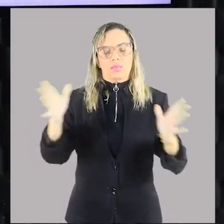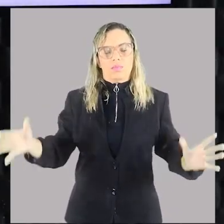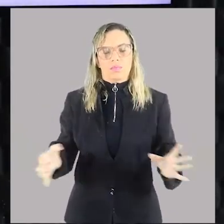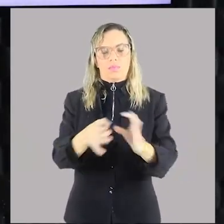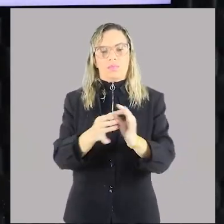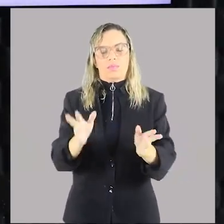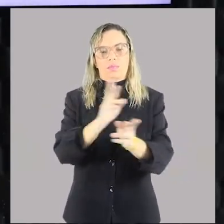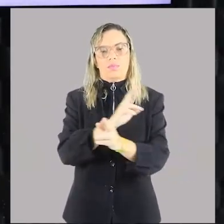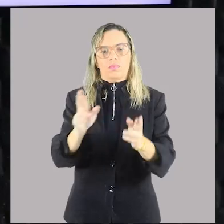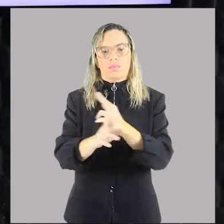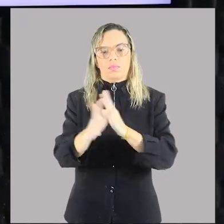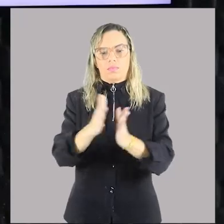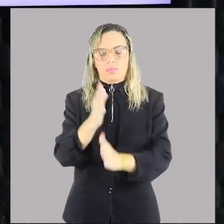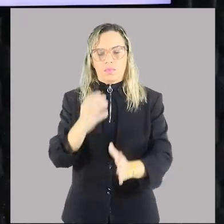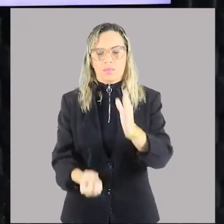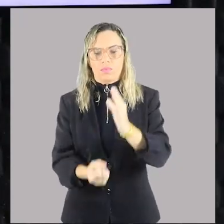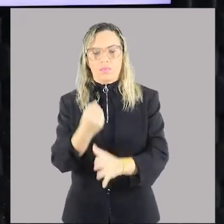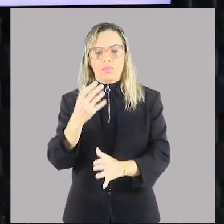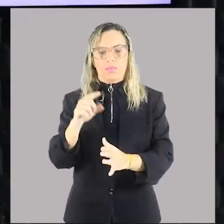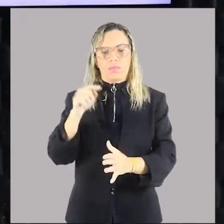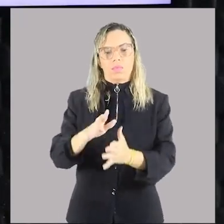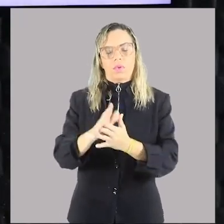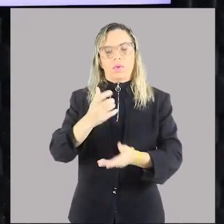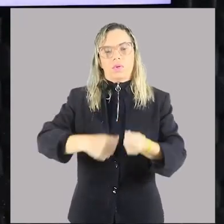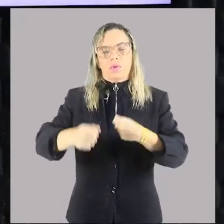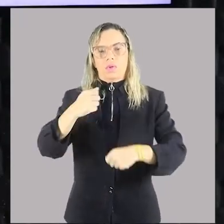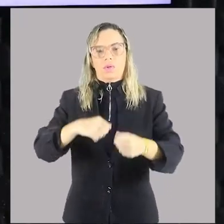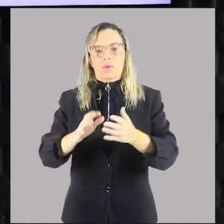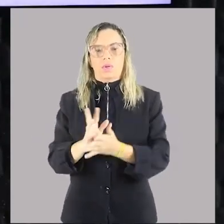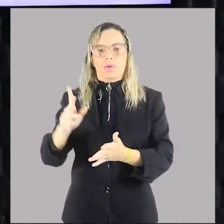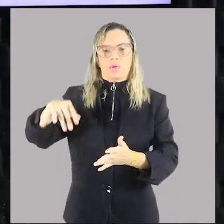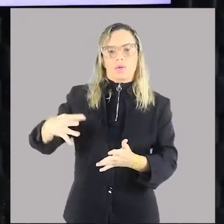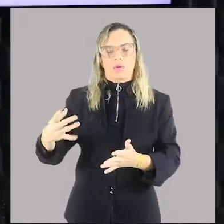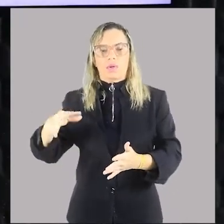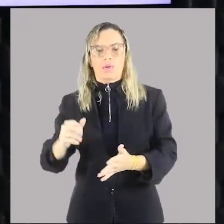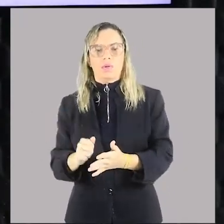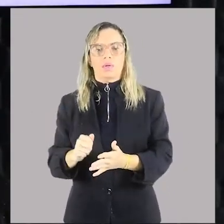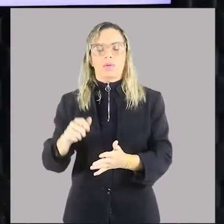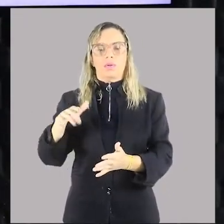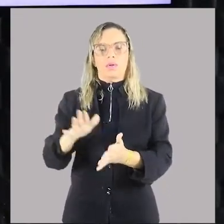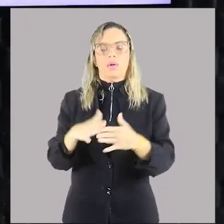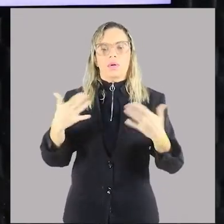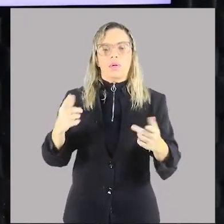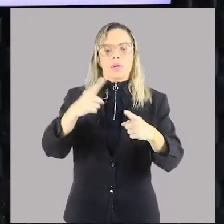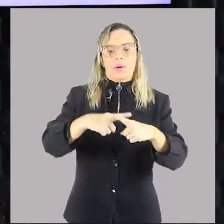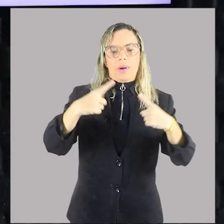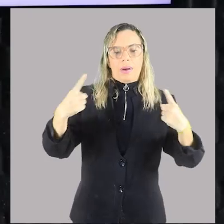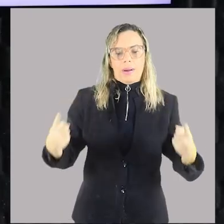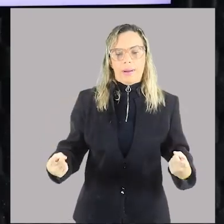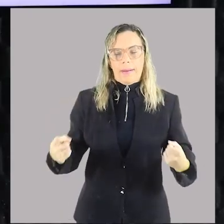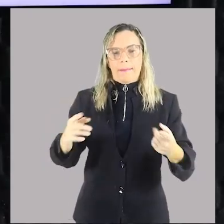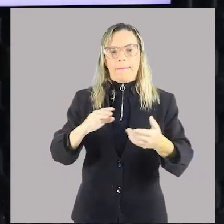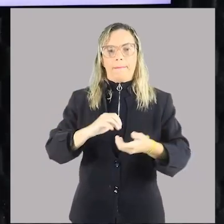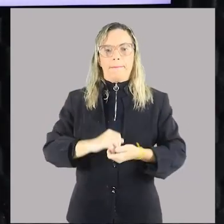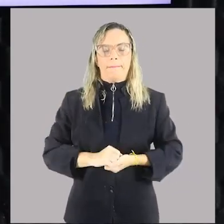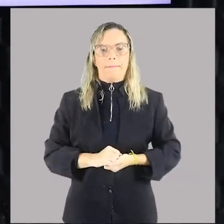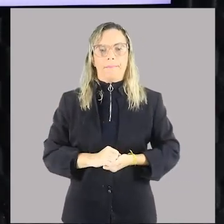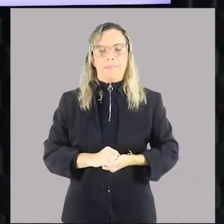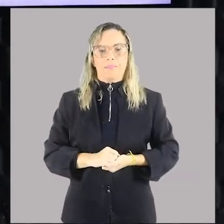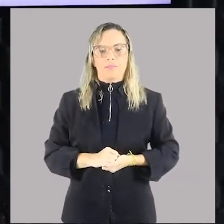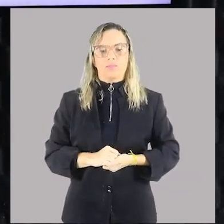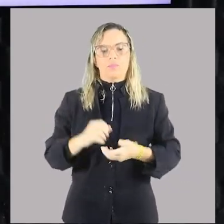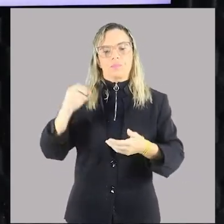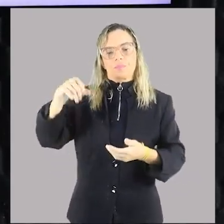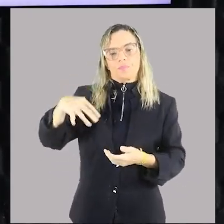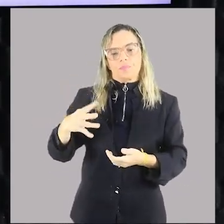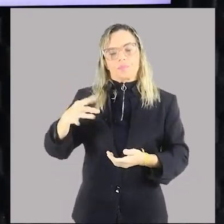a criação dessas entidades da administração pública indireta. Mas, apesar de as